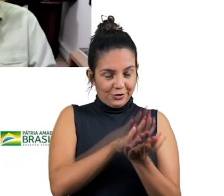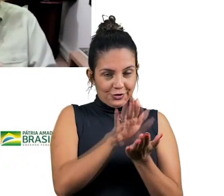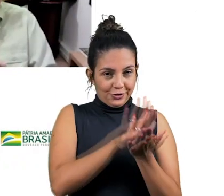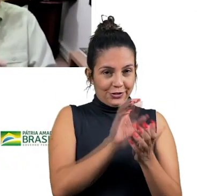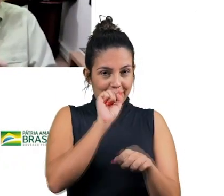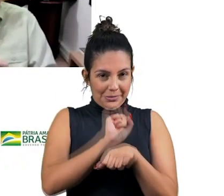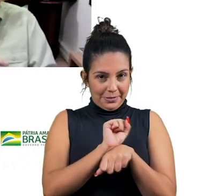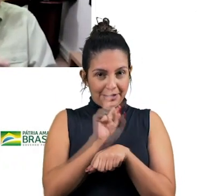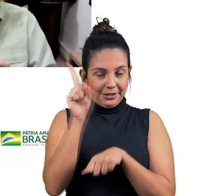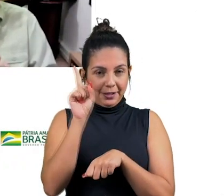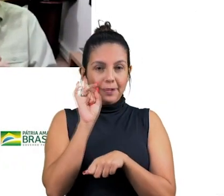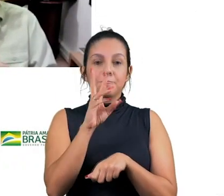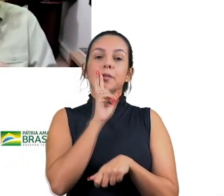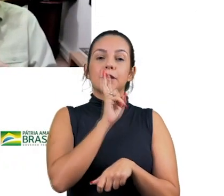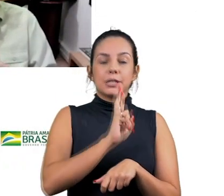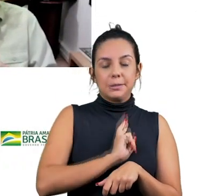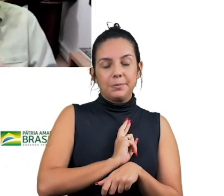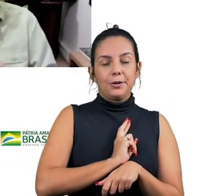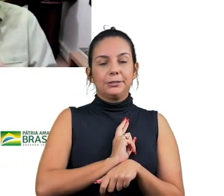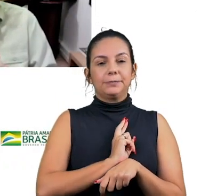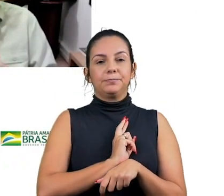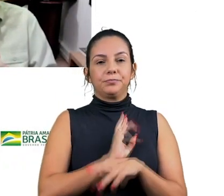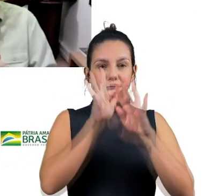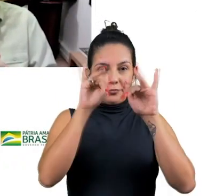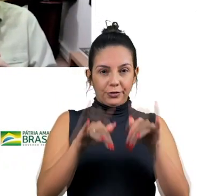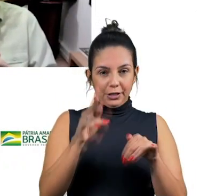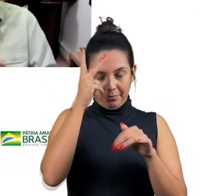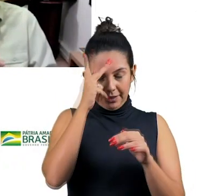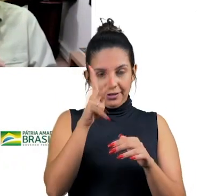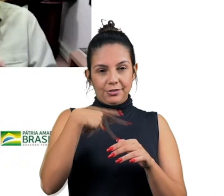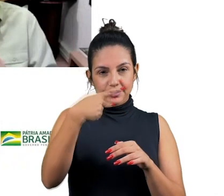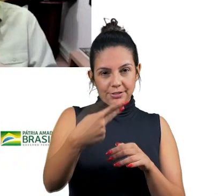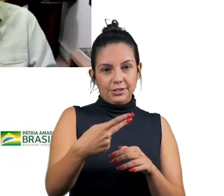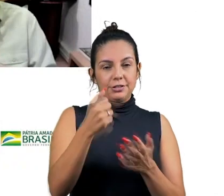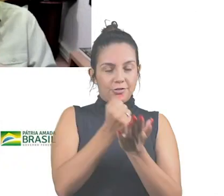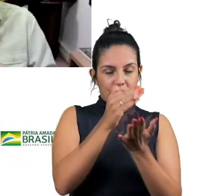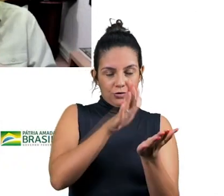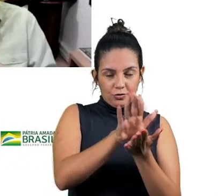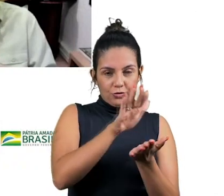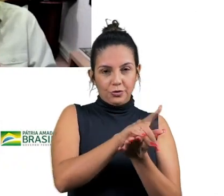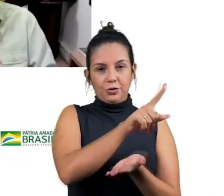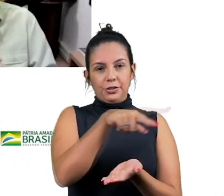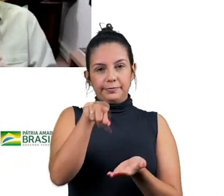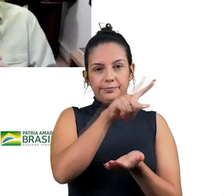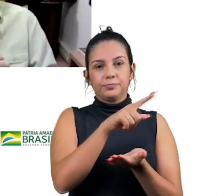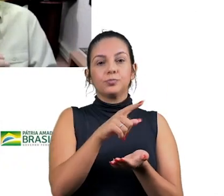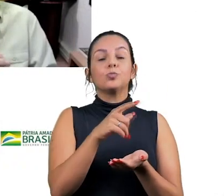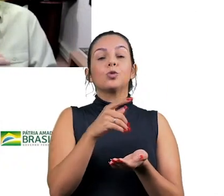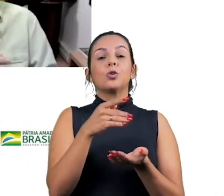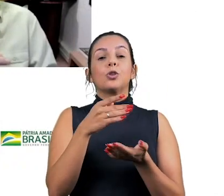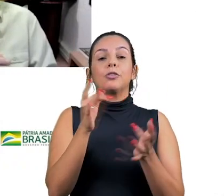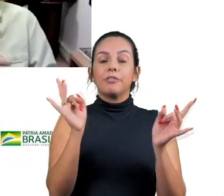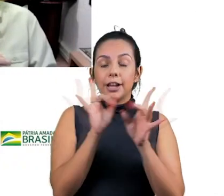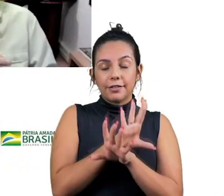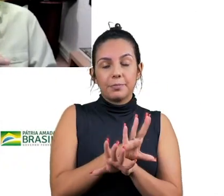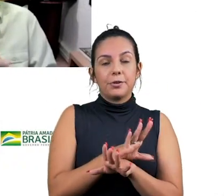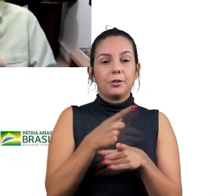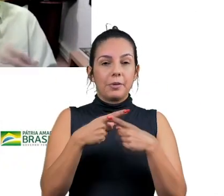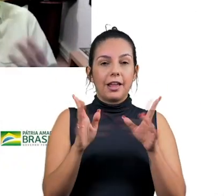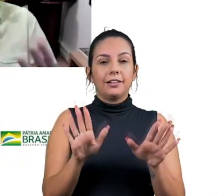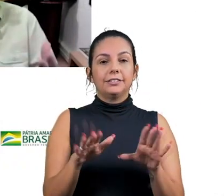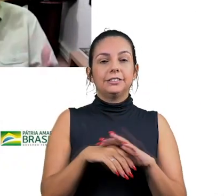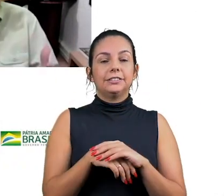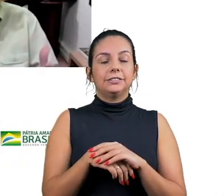esperando só a resposta final para poder dizer a editora e quando é que vai sair.